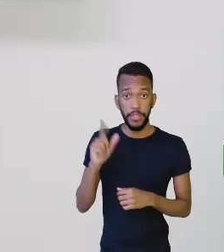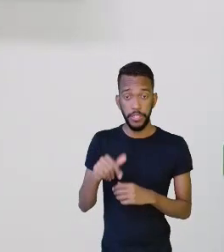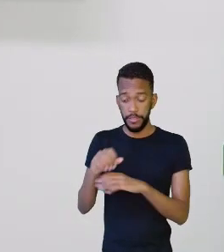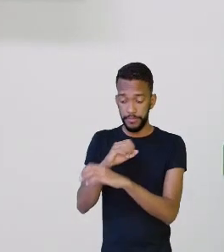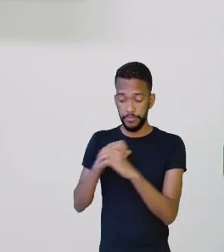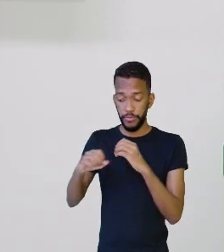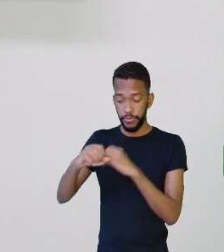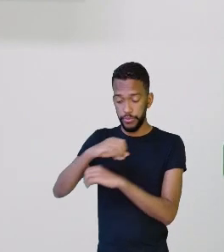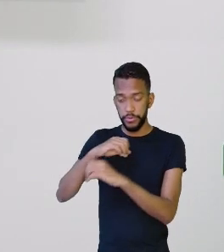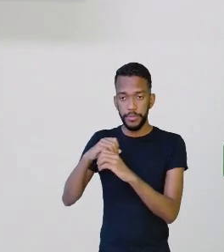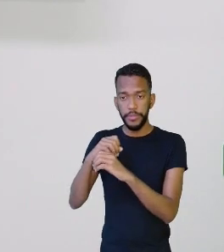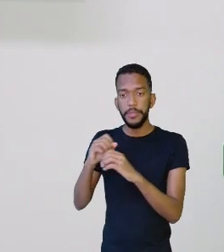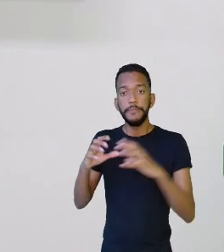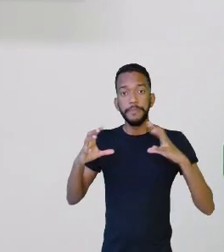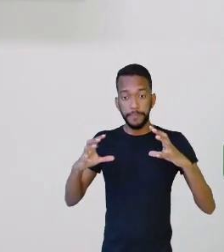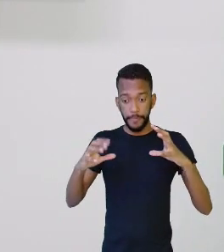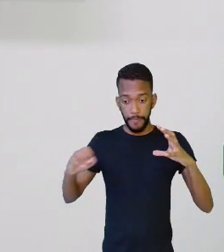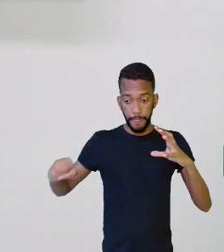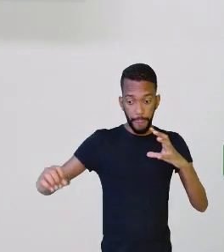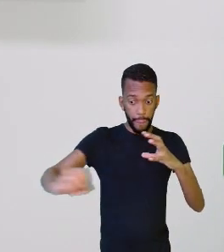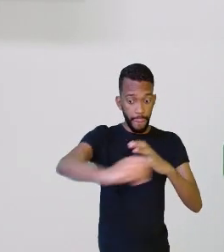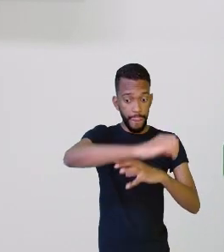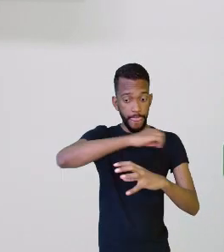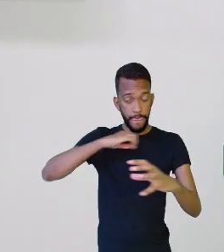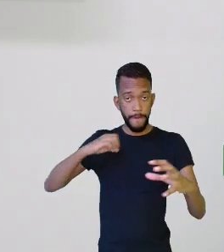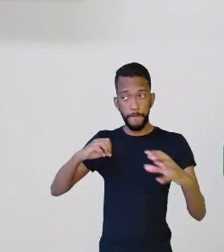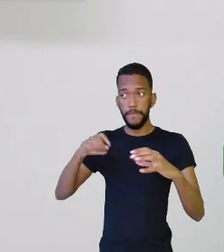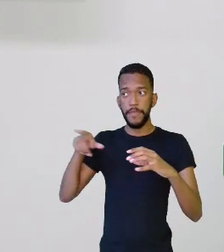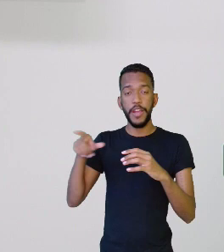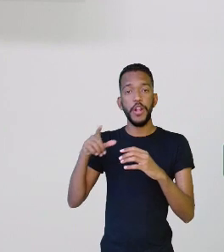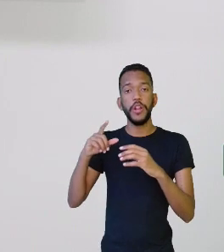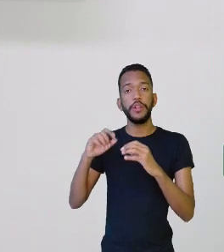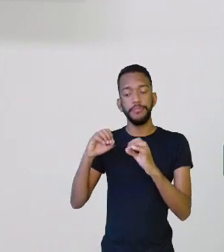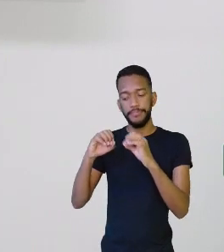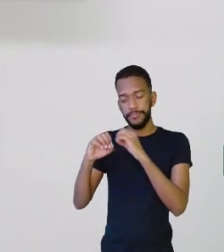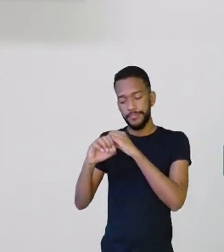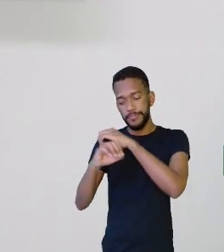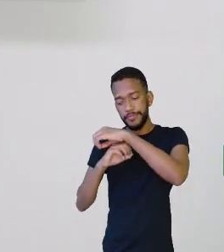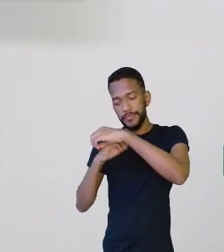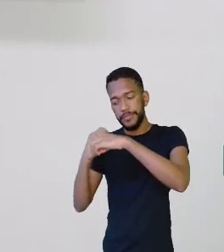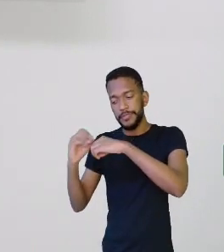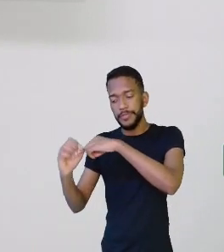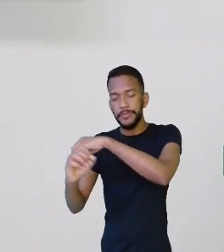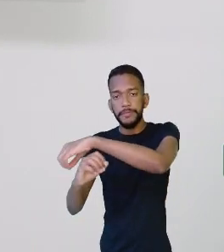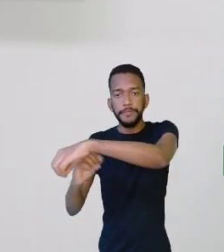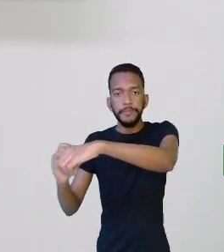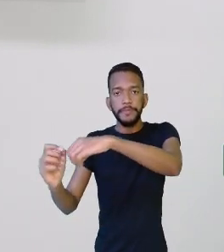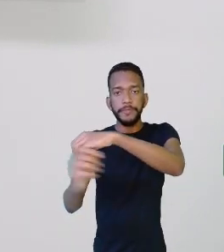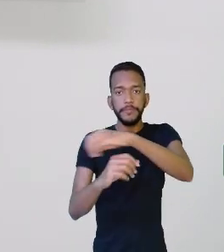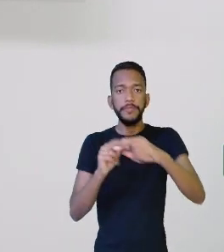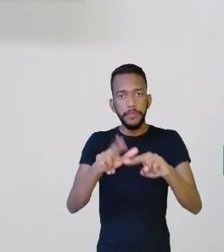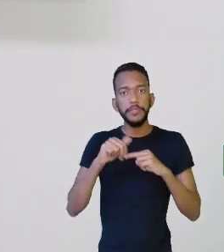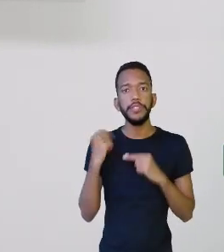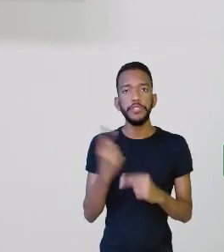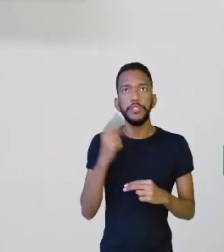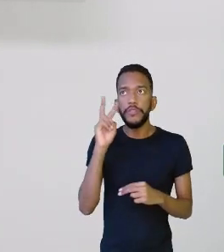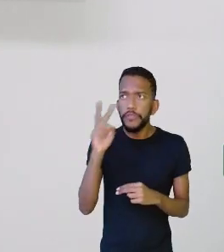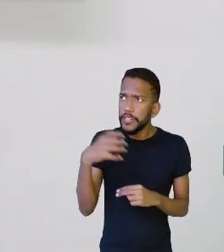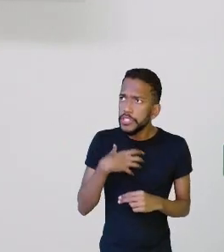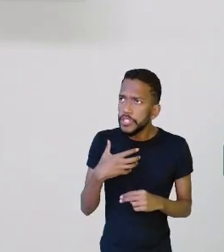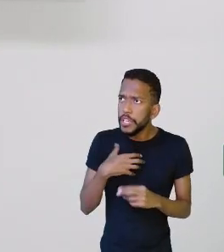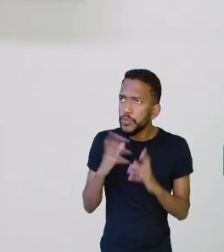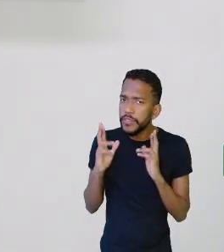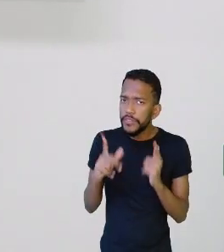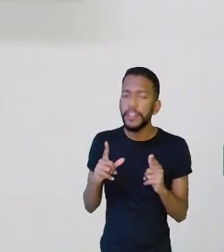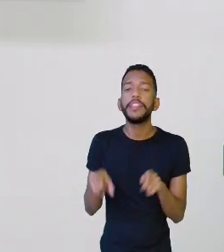mas a Lua vai acompanhando esse movimento da Terra. E por isso que a gente vê as luas de diferentes formas.